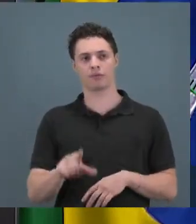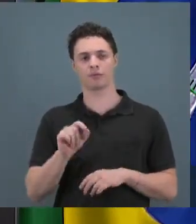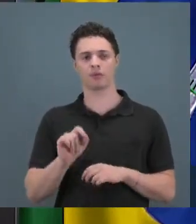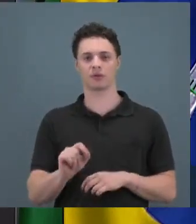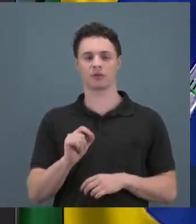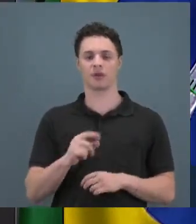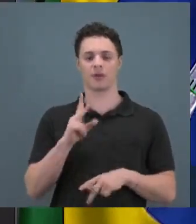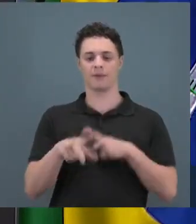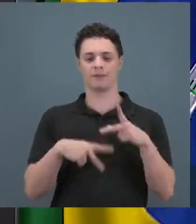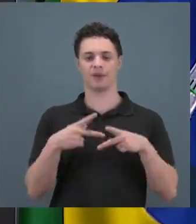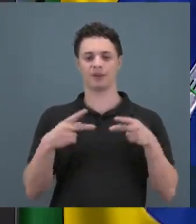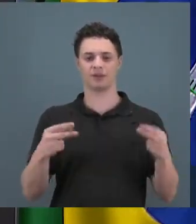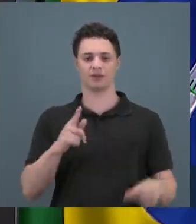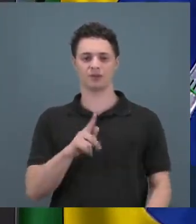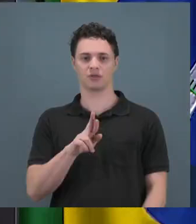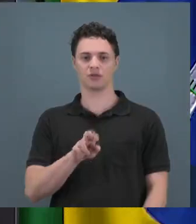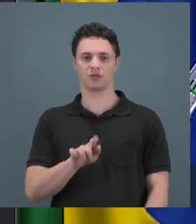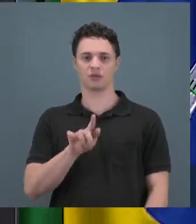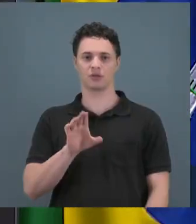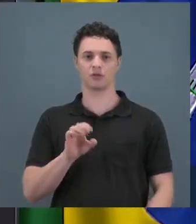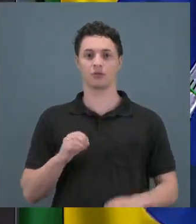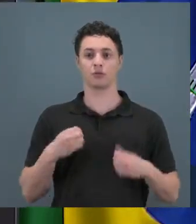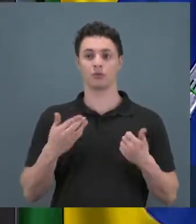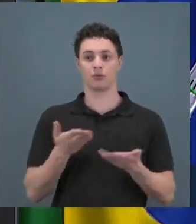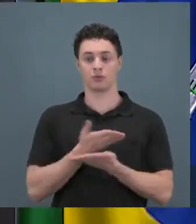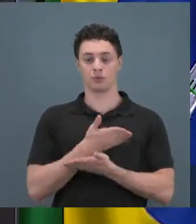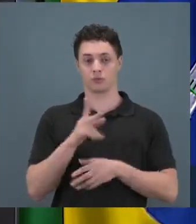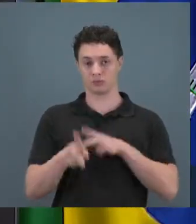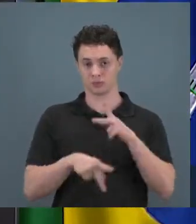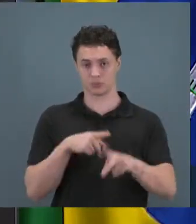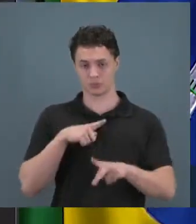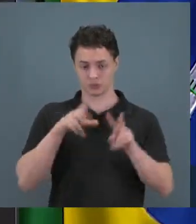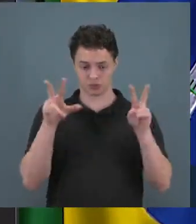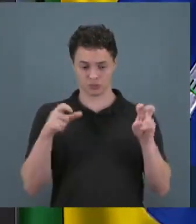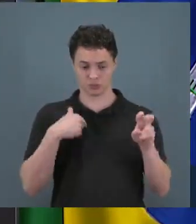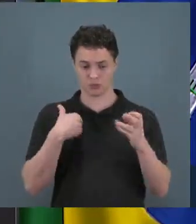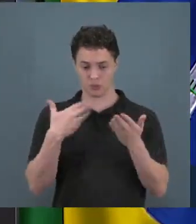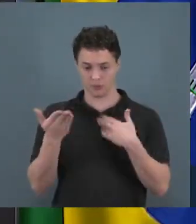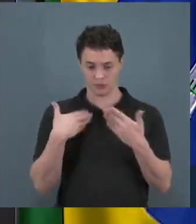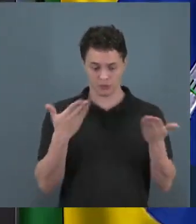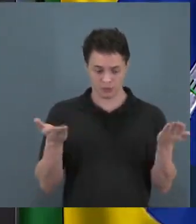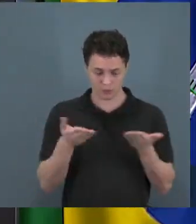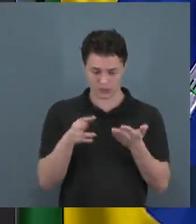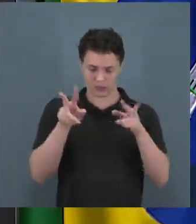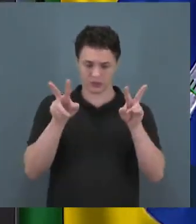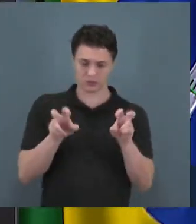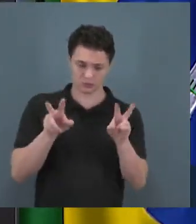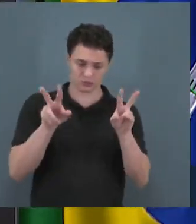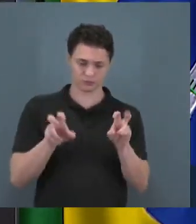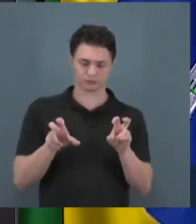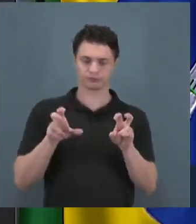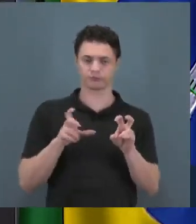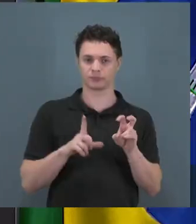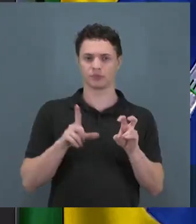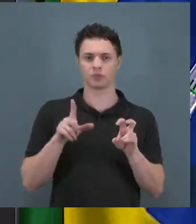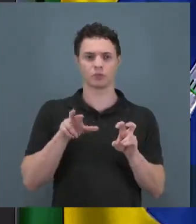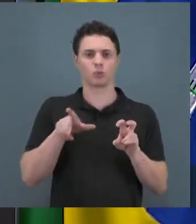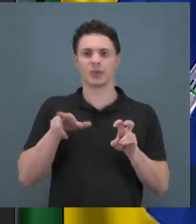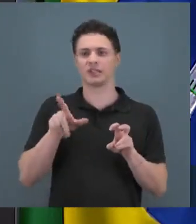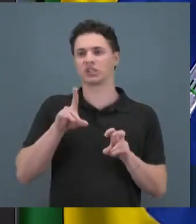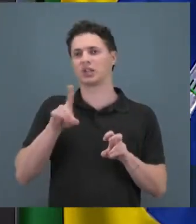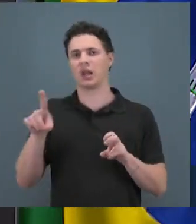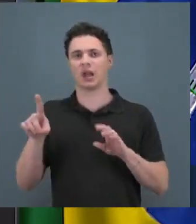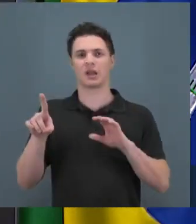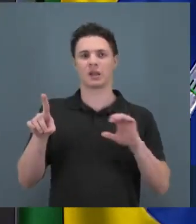presente de grego para o povo. O assunto que eu vou falar com vocês aqui é um assunto que transcende questão de direita,